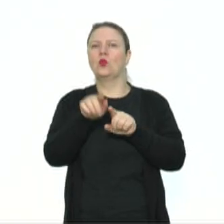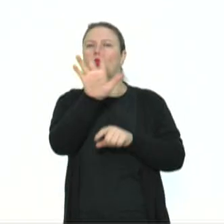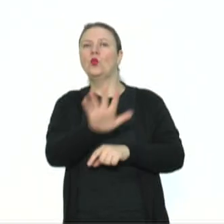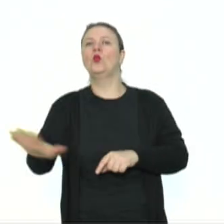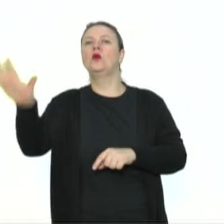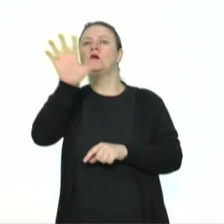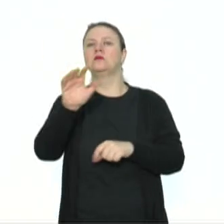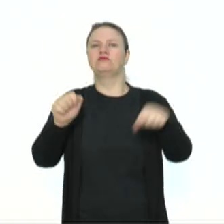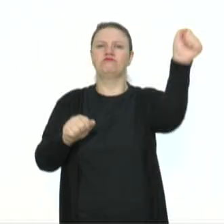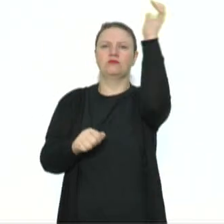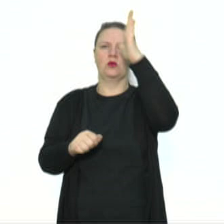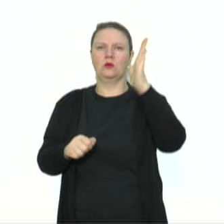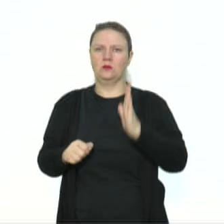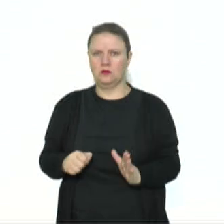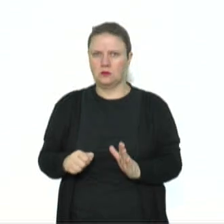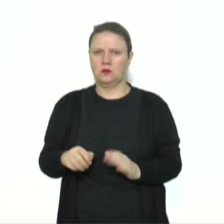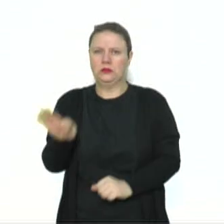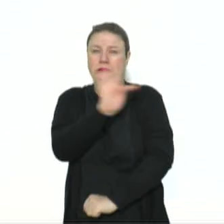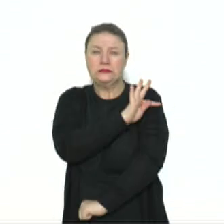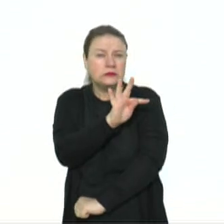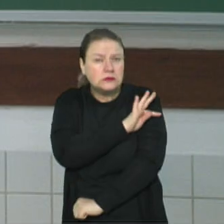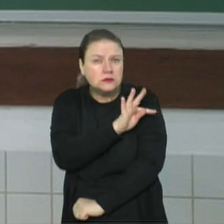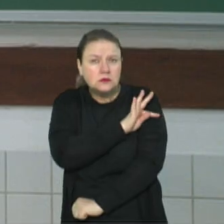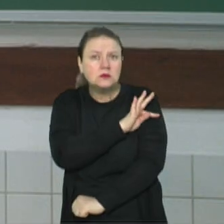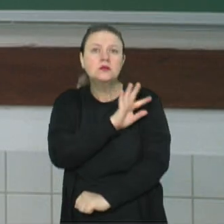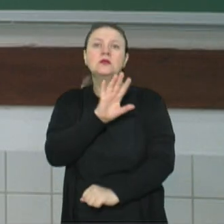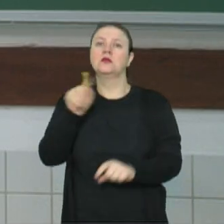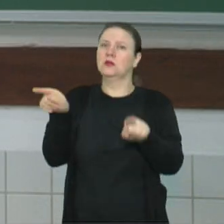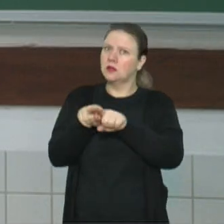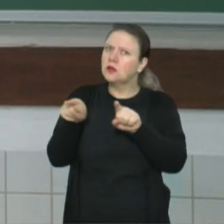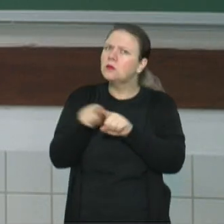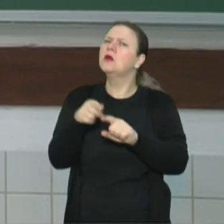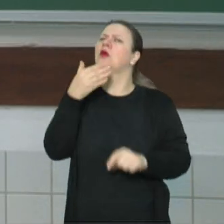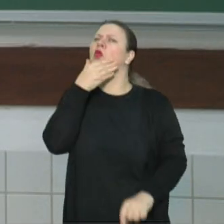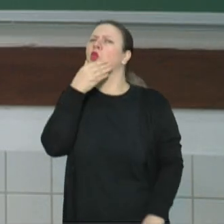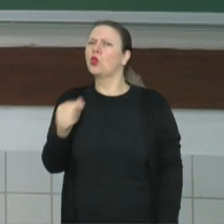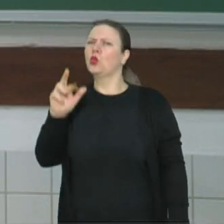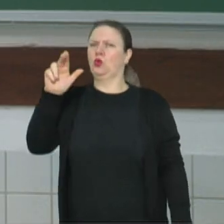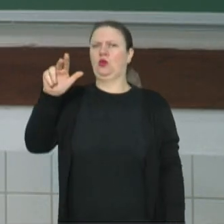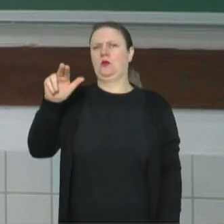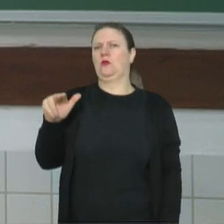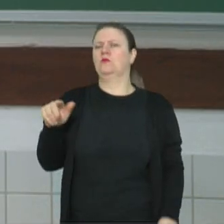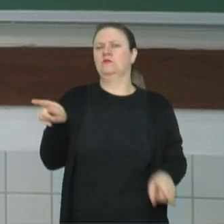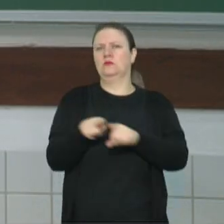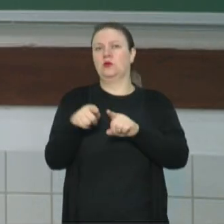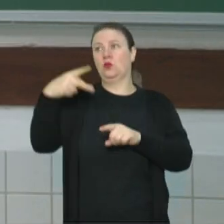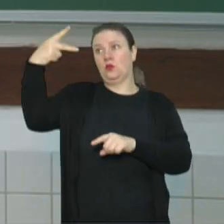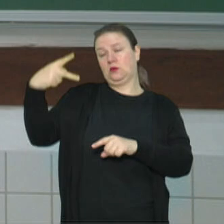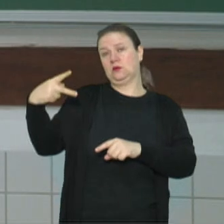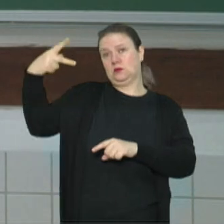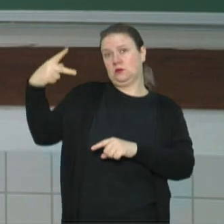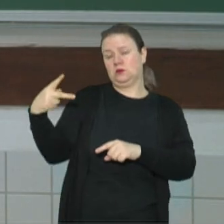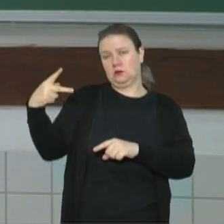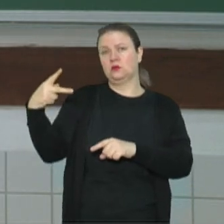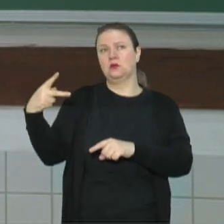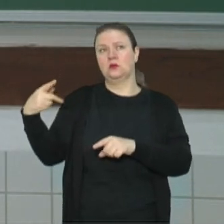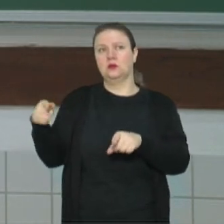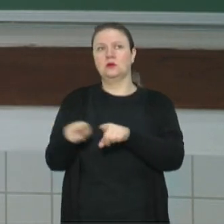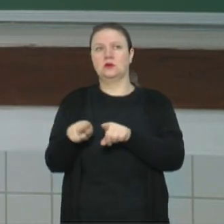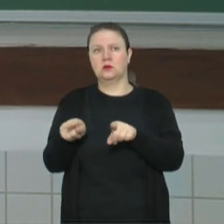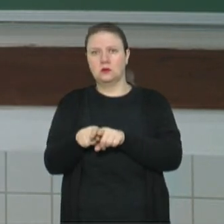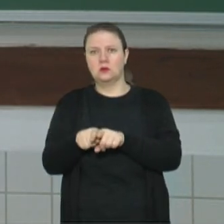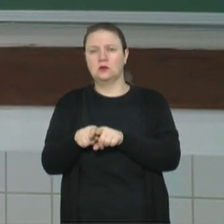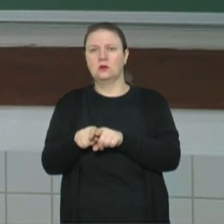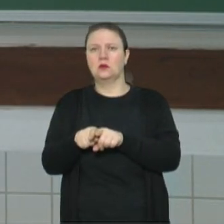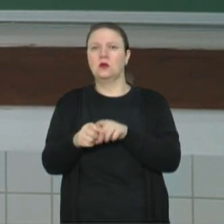Jiu-Jitsu Brasileiro. Então é aquela técnica dos irmãos também. Então essas duas instituições